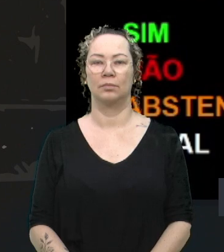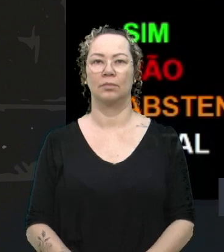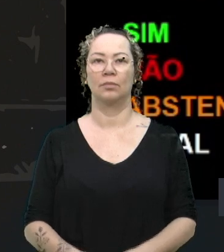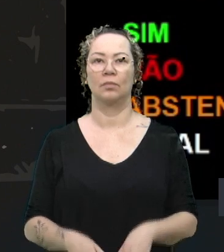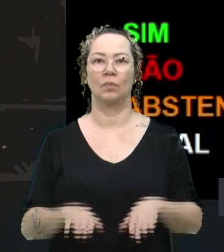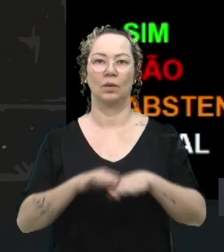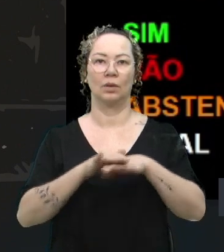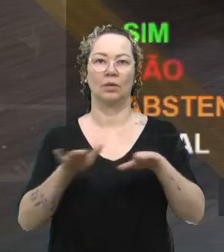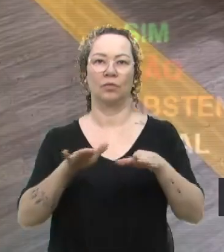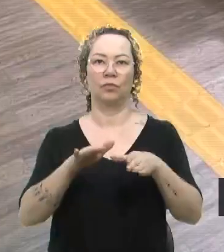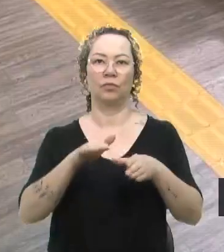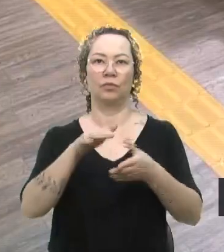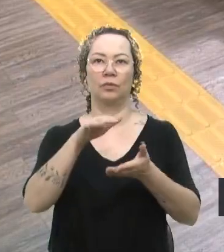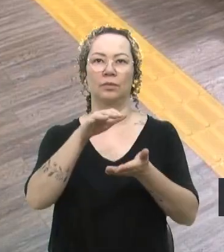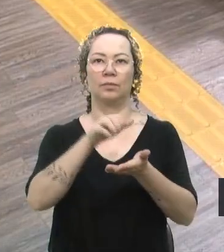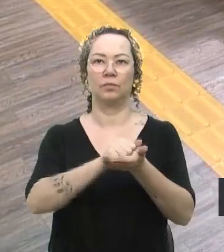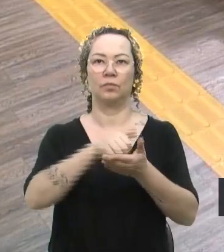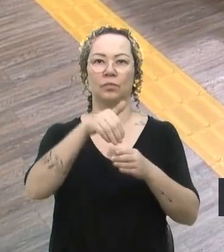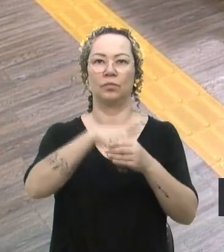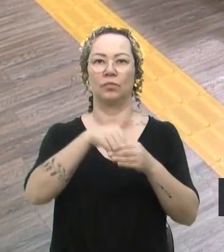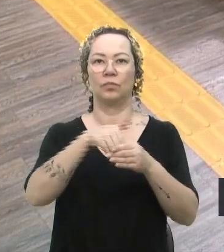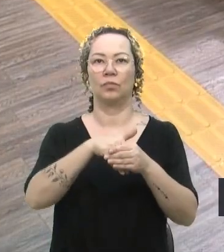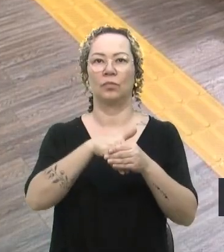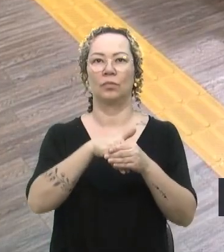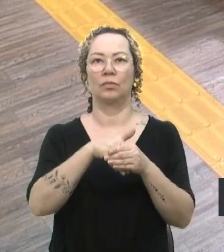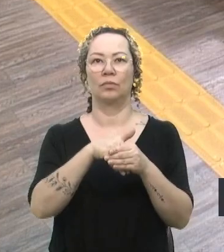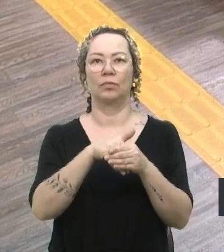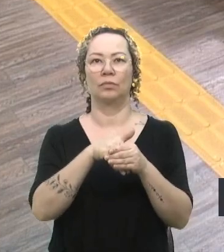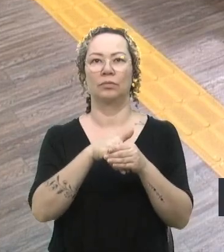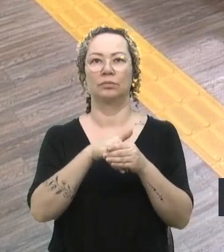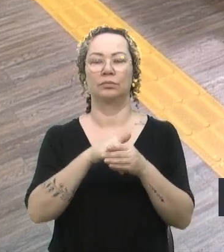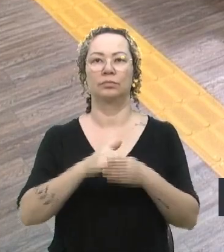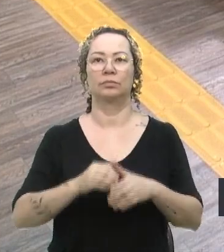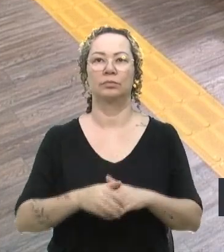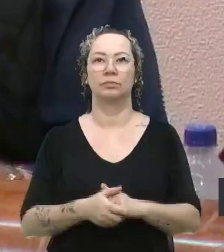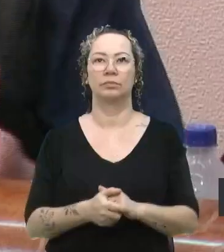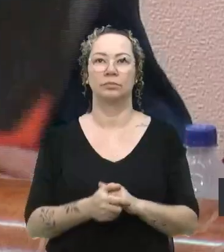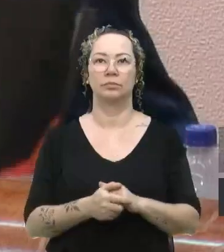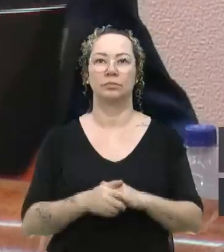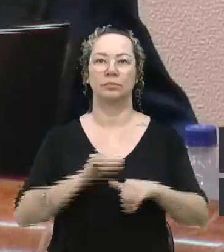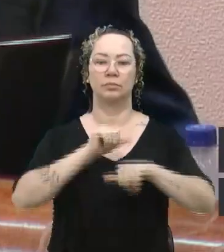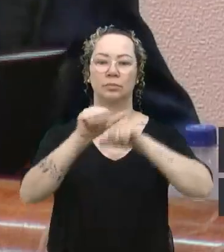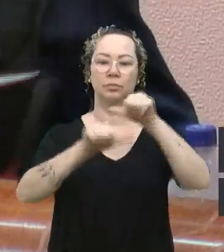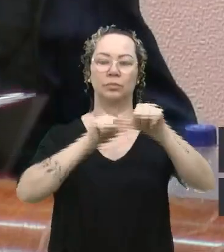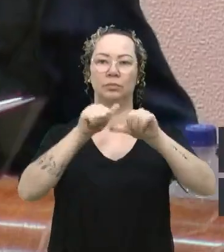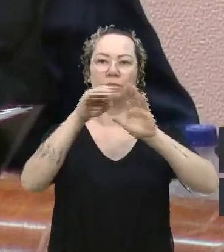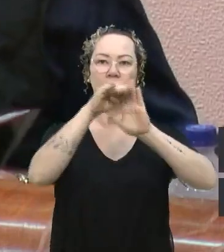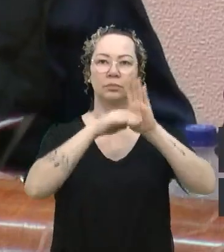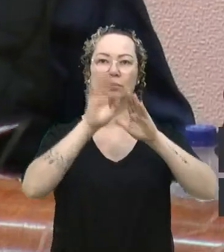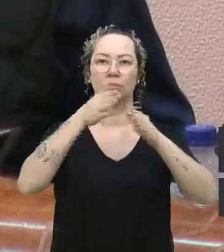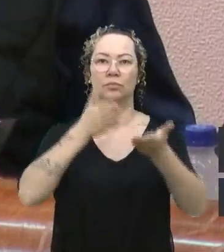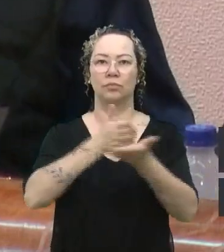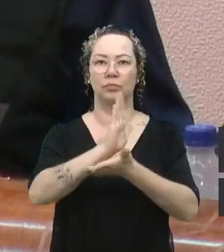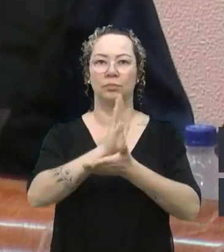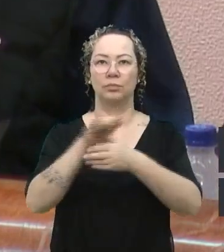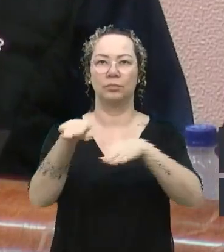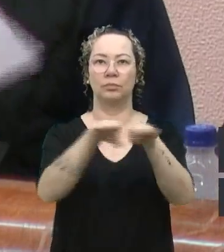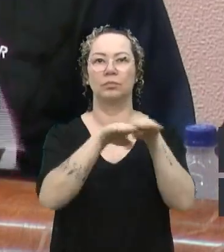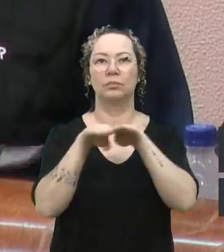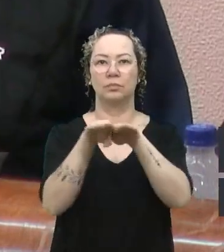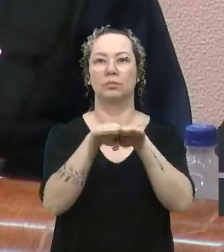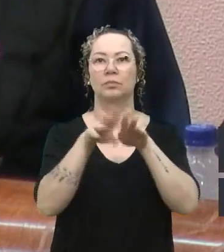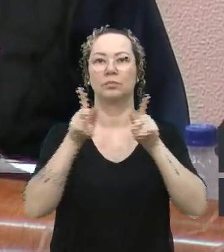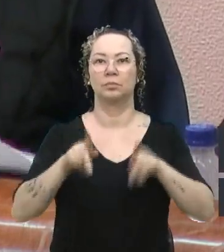Encerrado o registro dos votos, encerrada a votação. A inversão de pauta foi aprovada por